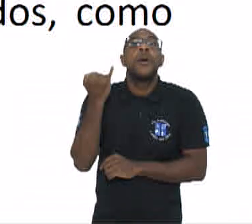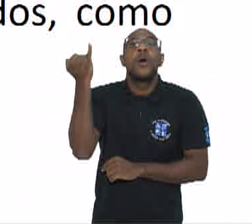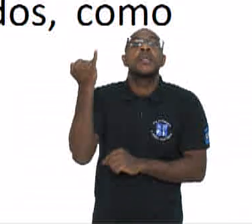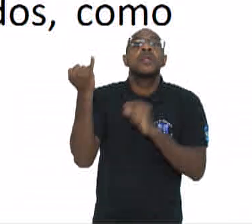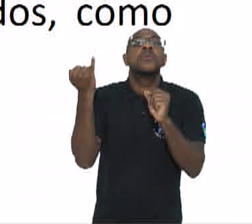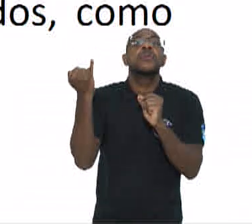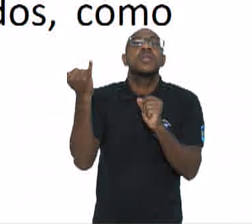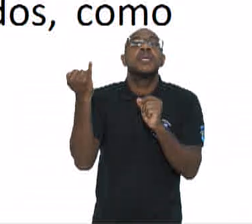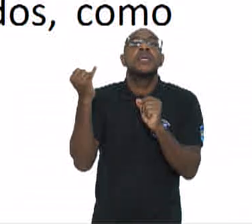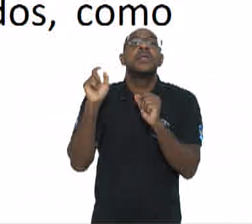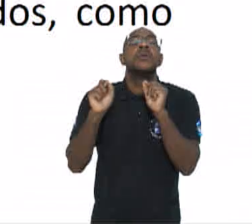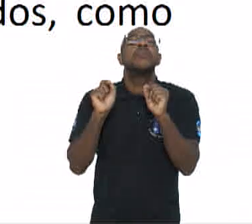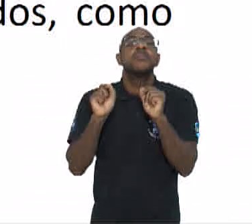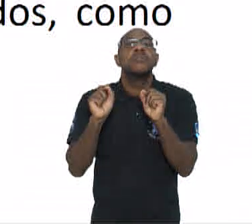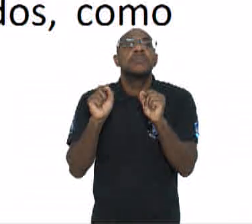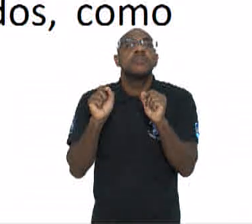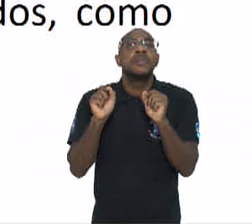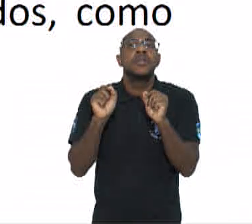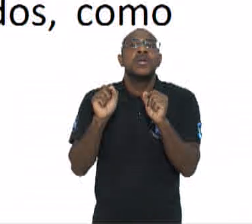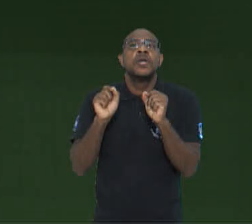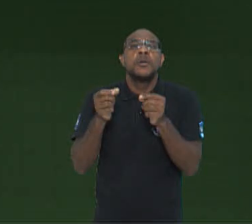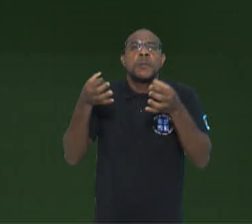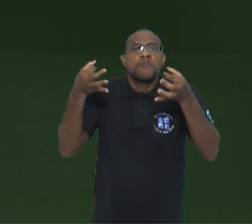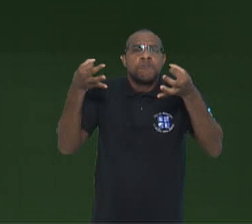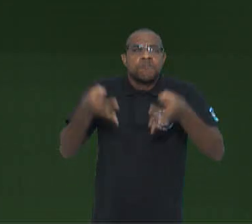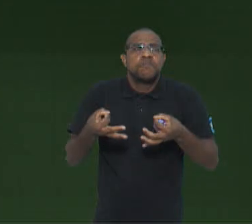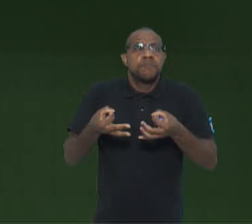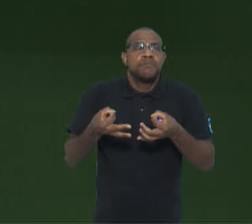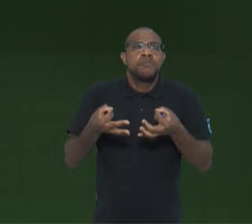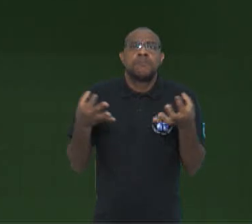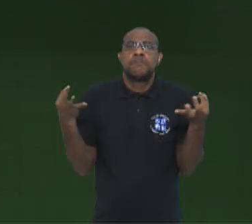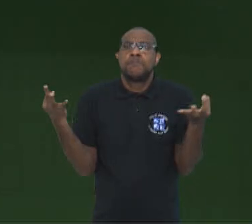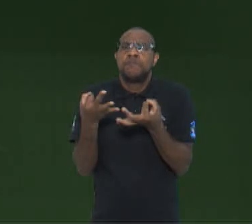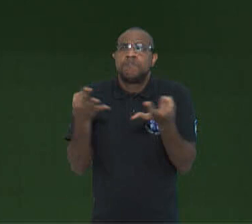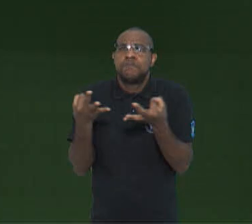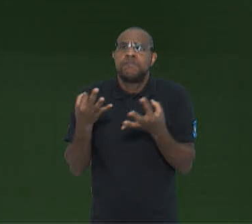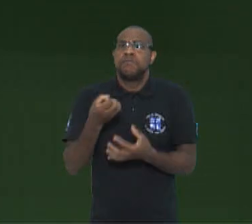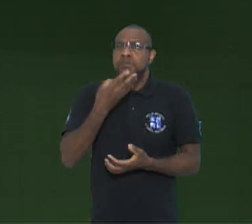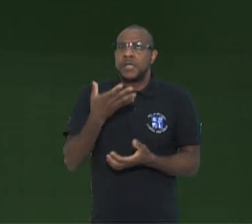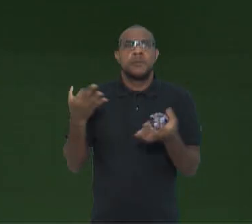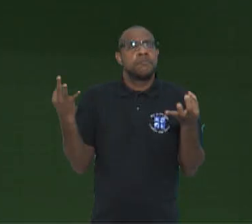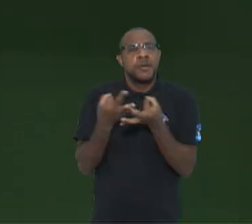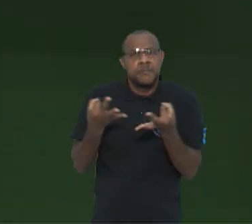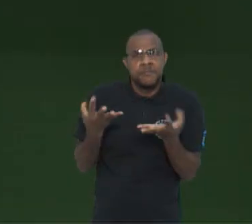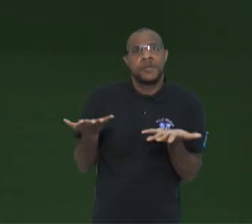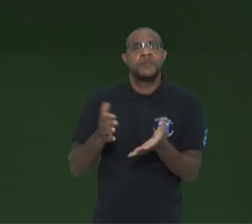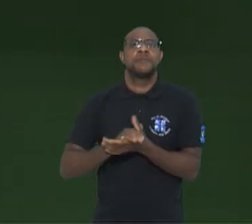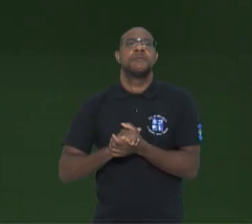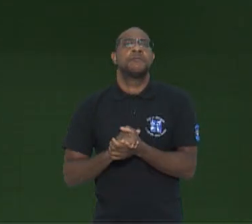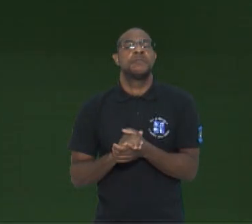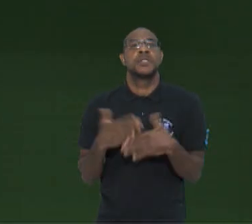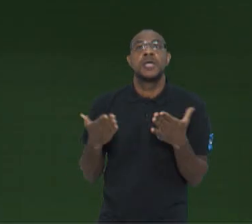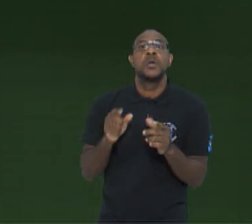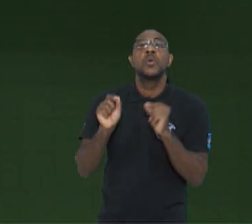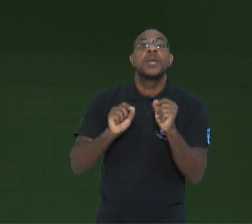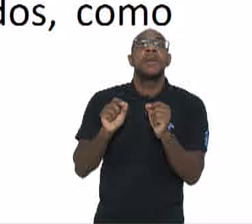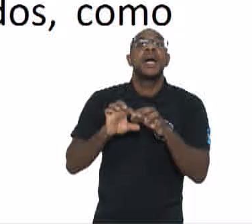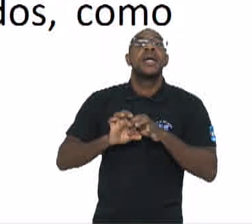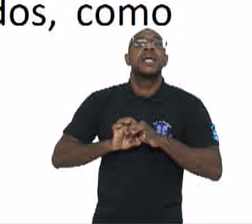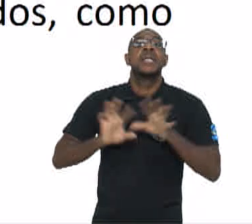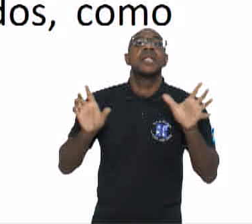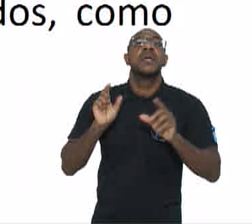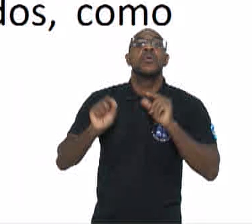bem amarrados, ou seja, bem feitos, né? Amarrados no sentido de estarem bem feitinhos, para permitir